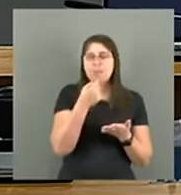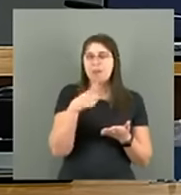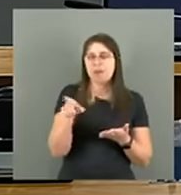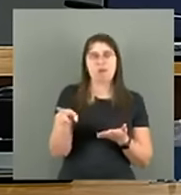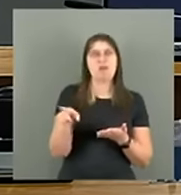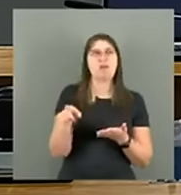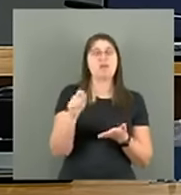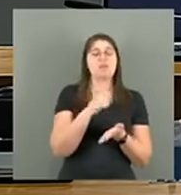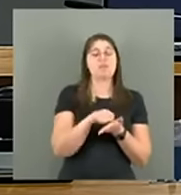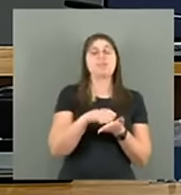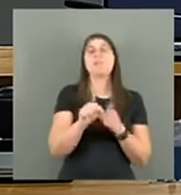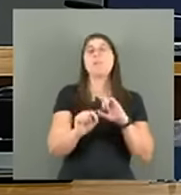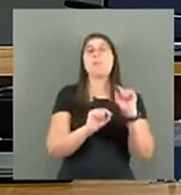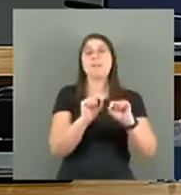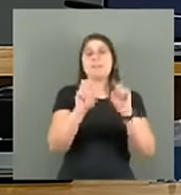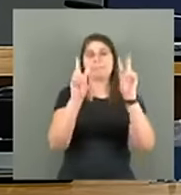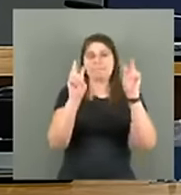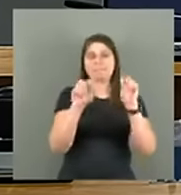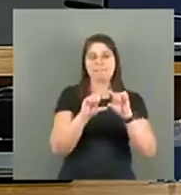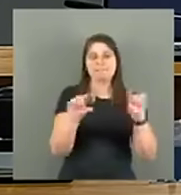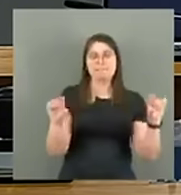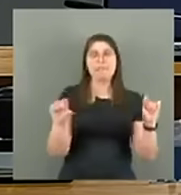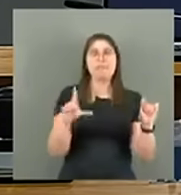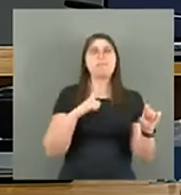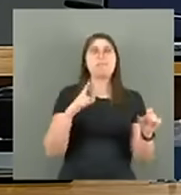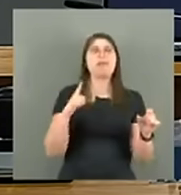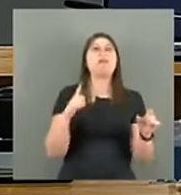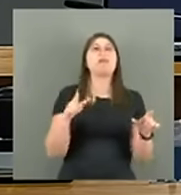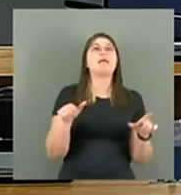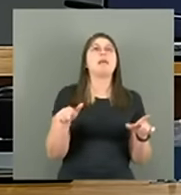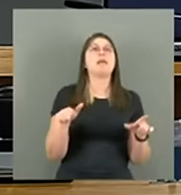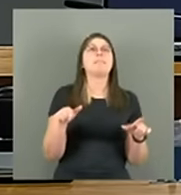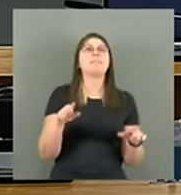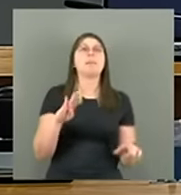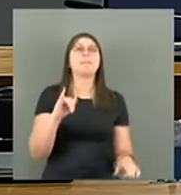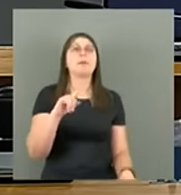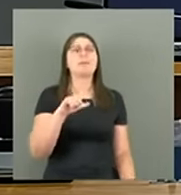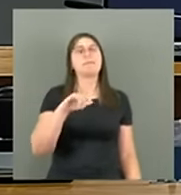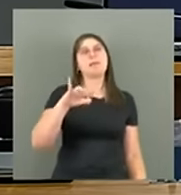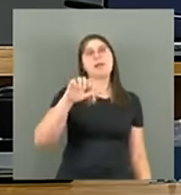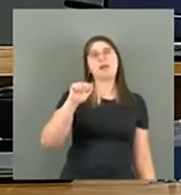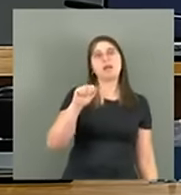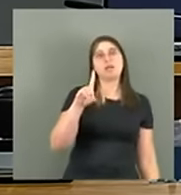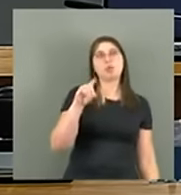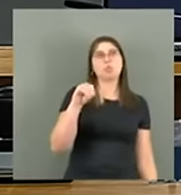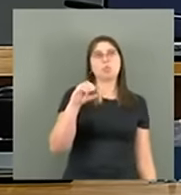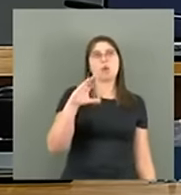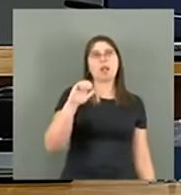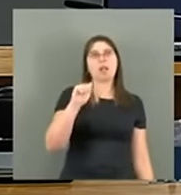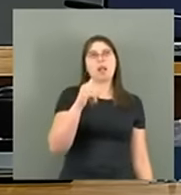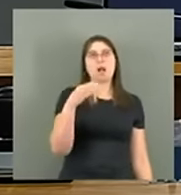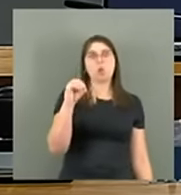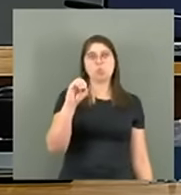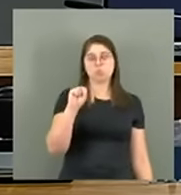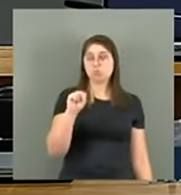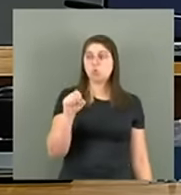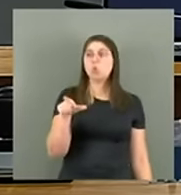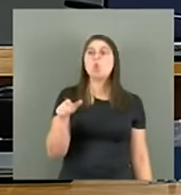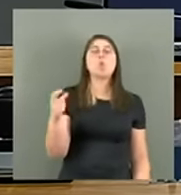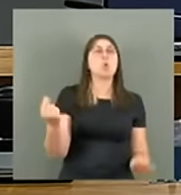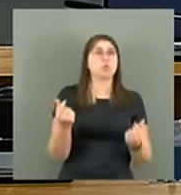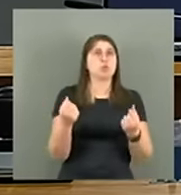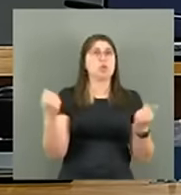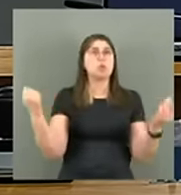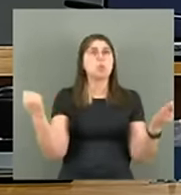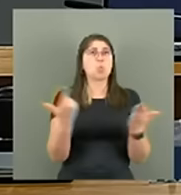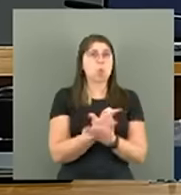ele escreveu o seguinte... No livro Bíblia do Caos, Milor Definitivo. O dinheiro compra o cão, o canil e o